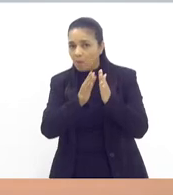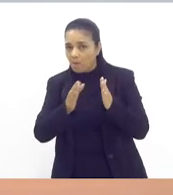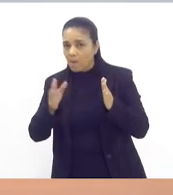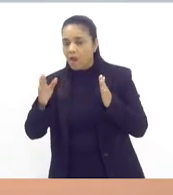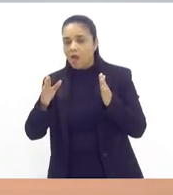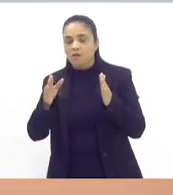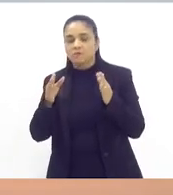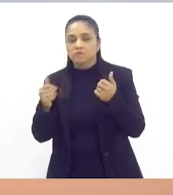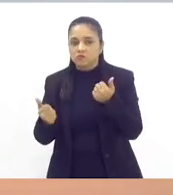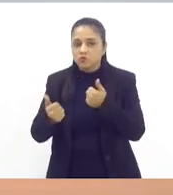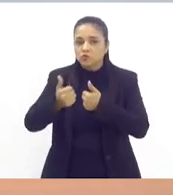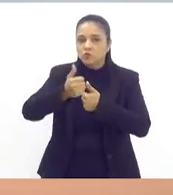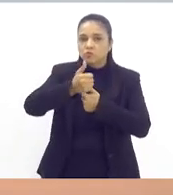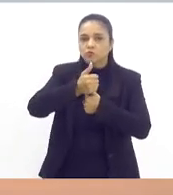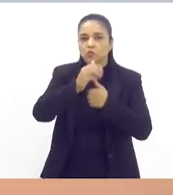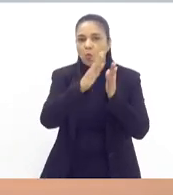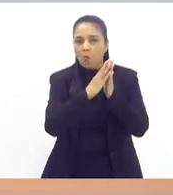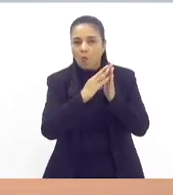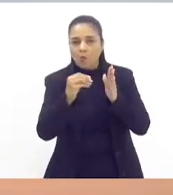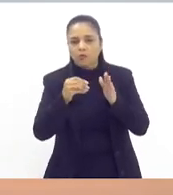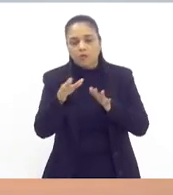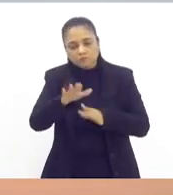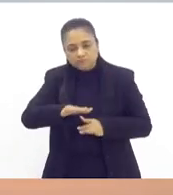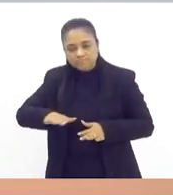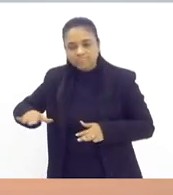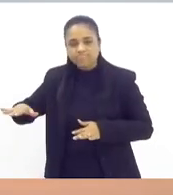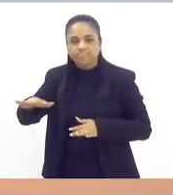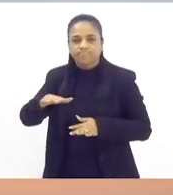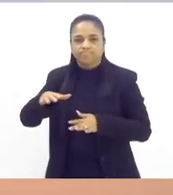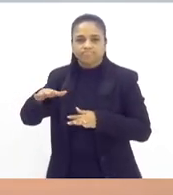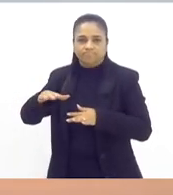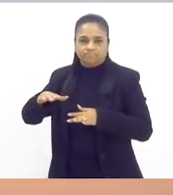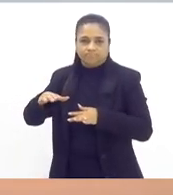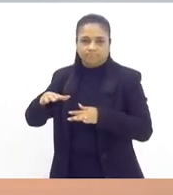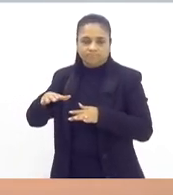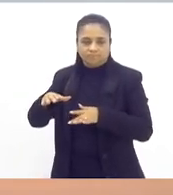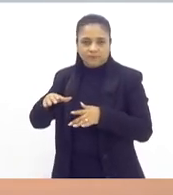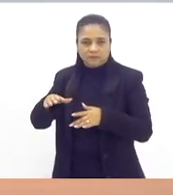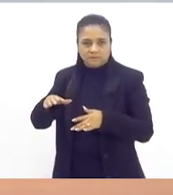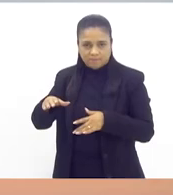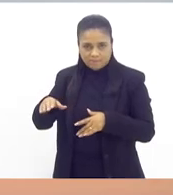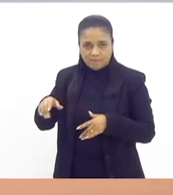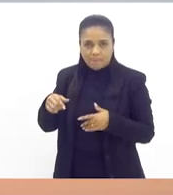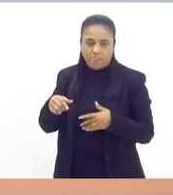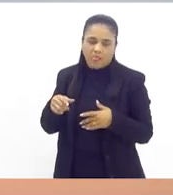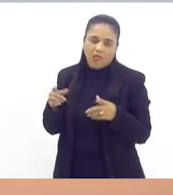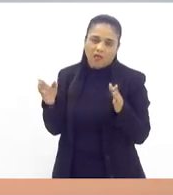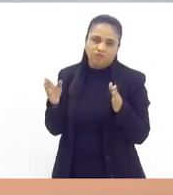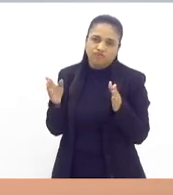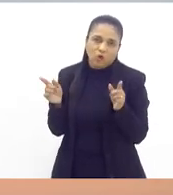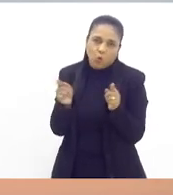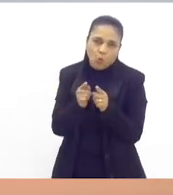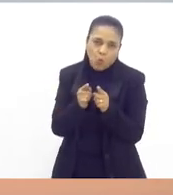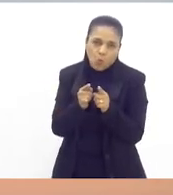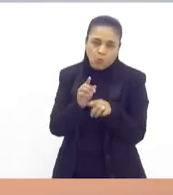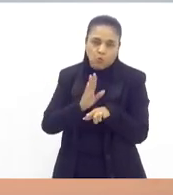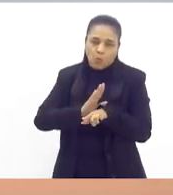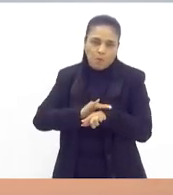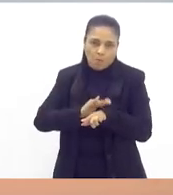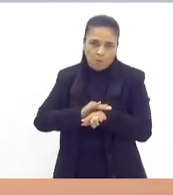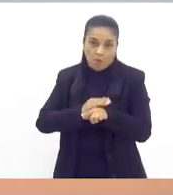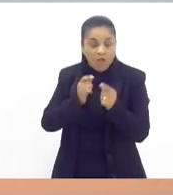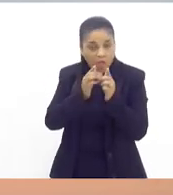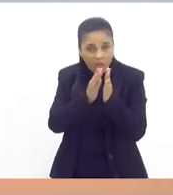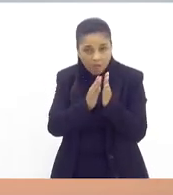modelo por um modelo que explore melhor as locações regionais, mas isso é um processo que não vai ser de curto prazo. Queria deixar isso claro. E vai ser